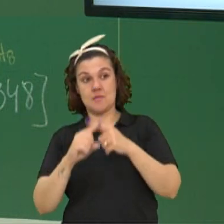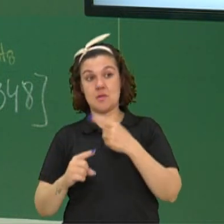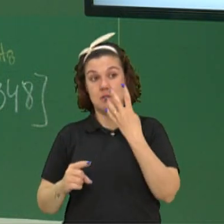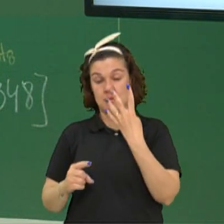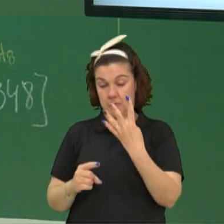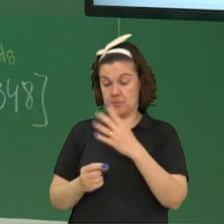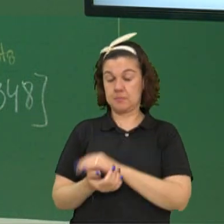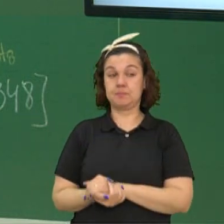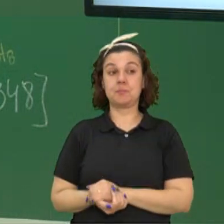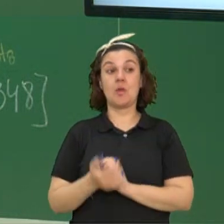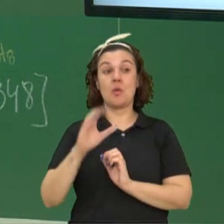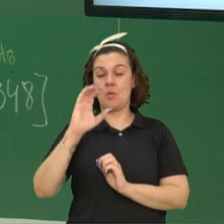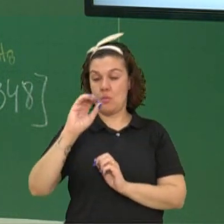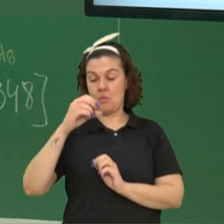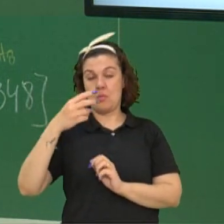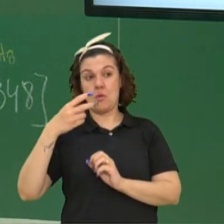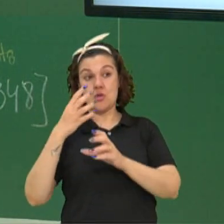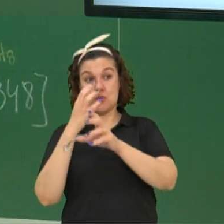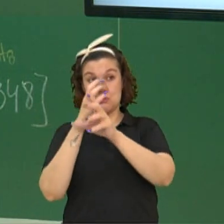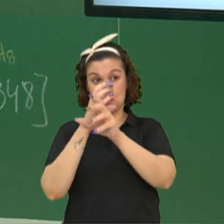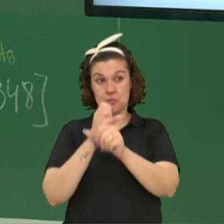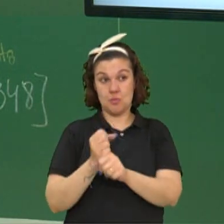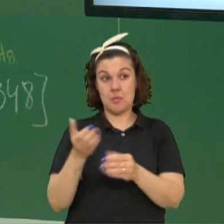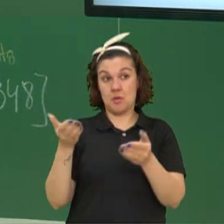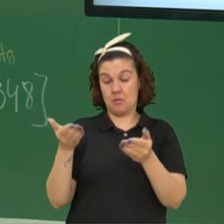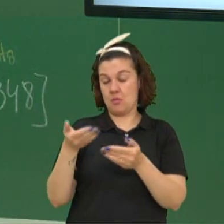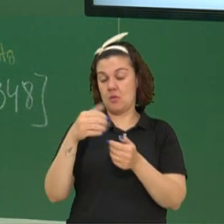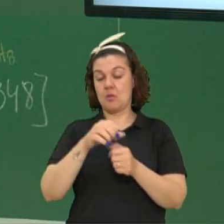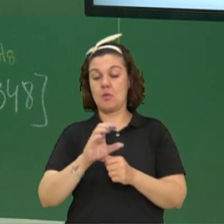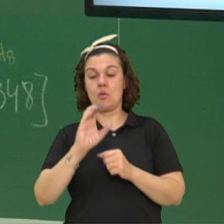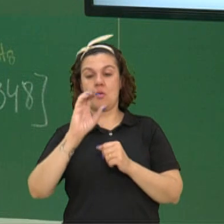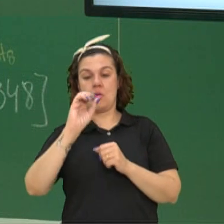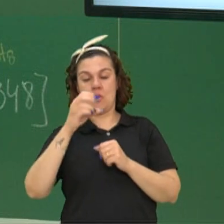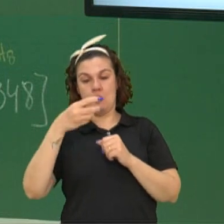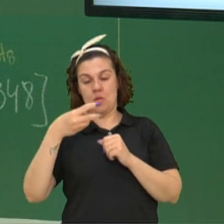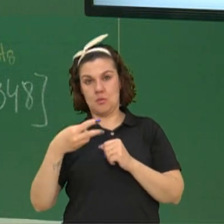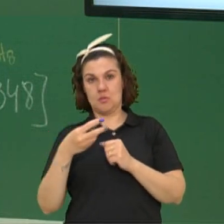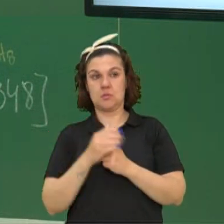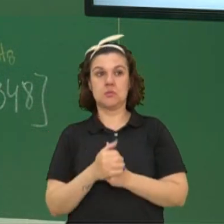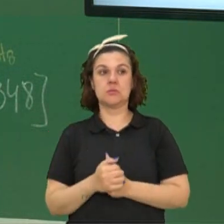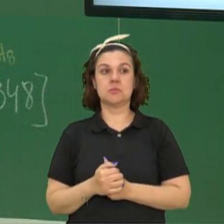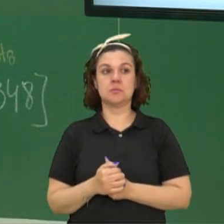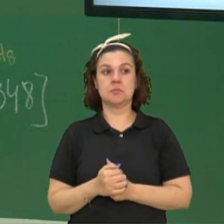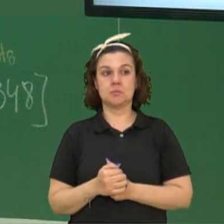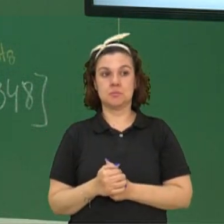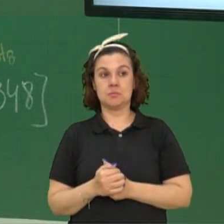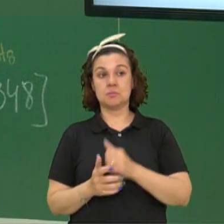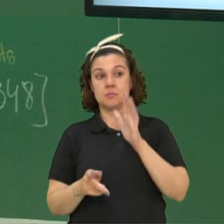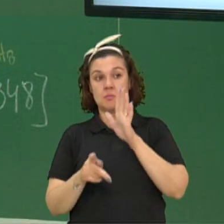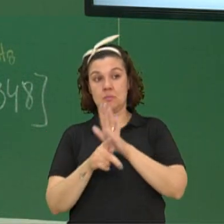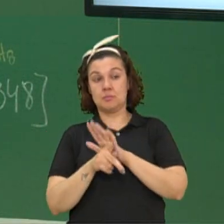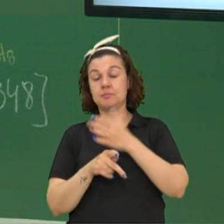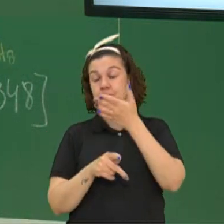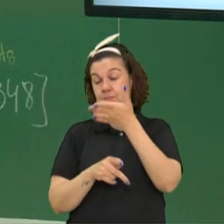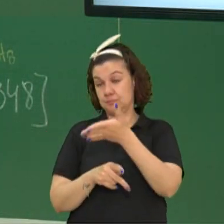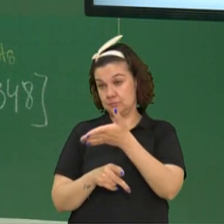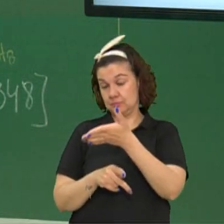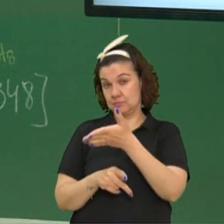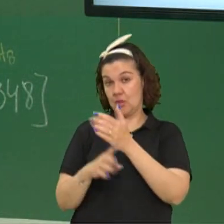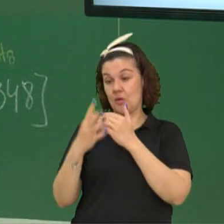coeficiente estequiométrico. Somado agora ao somatório dos reagentes. O O2 é um dos